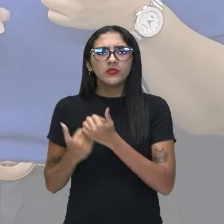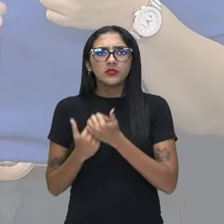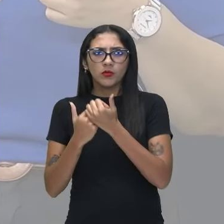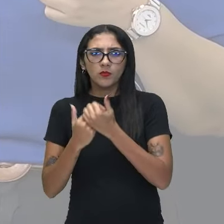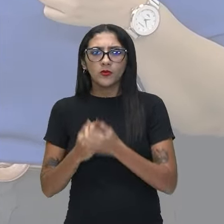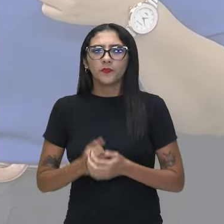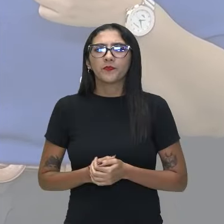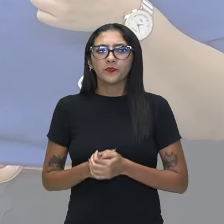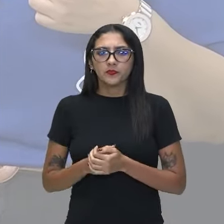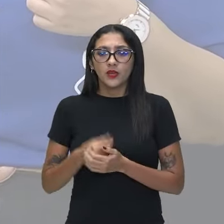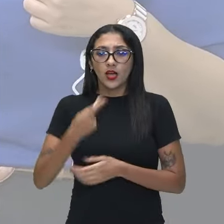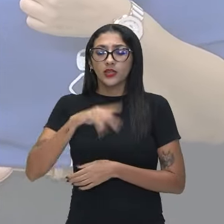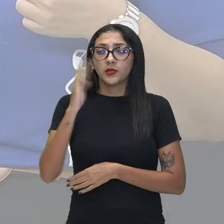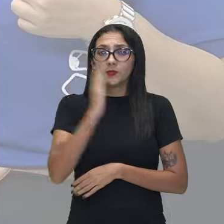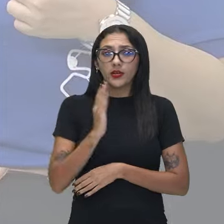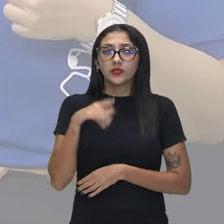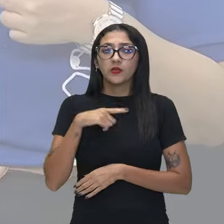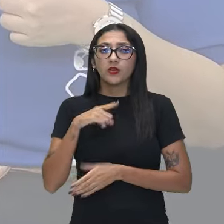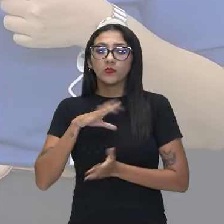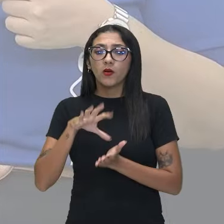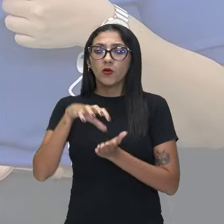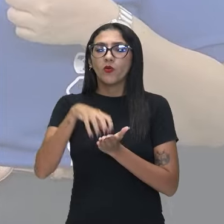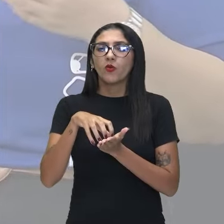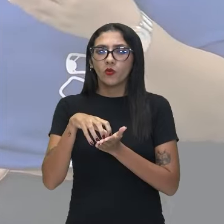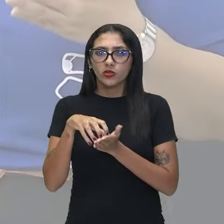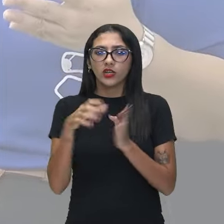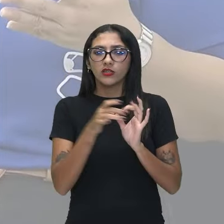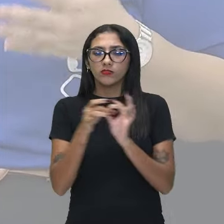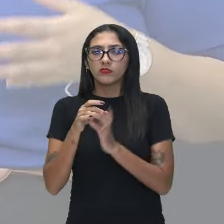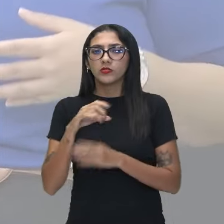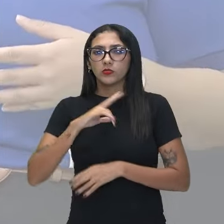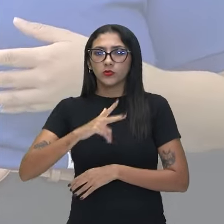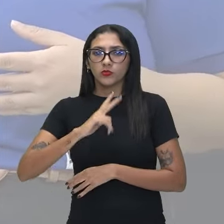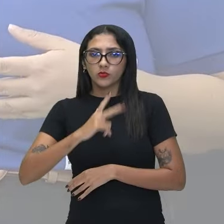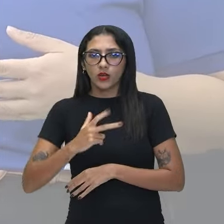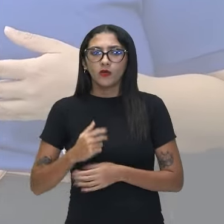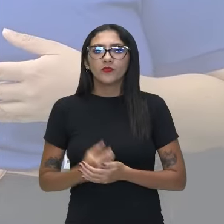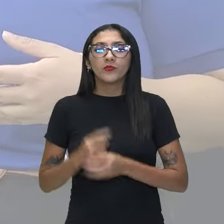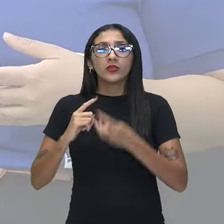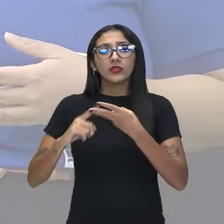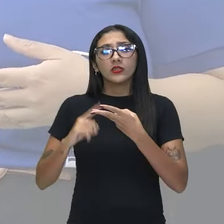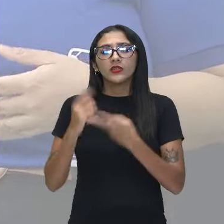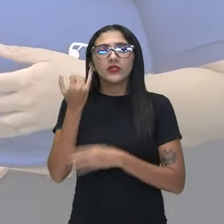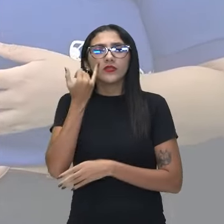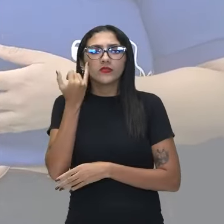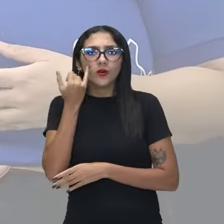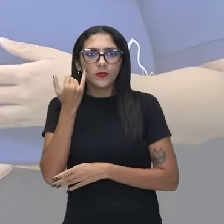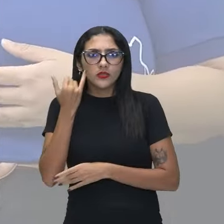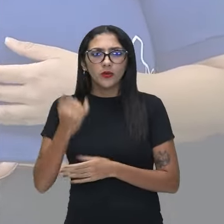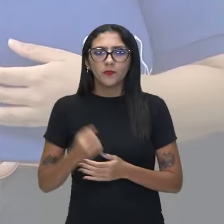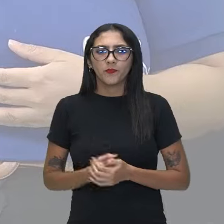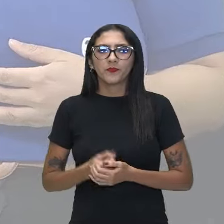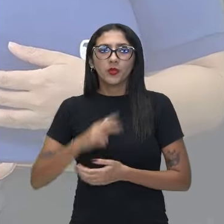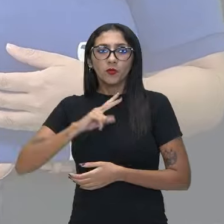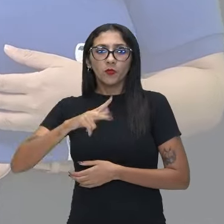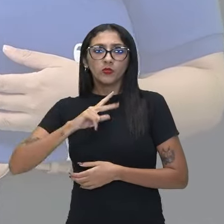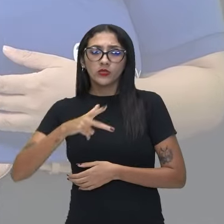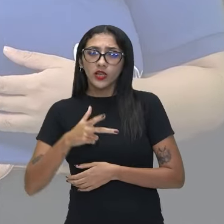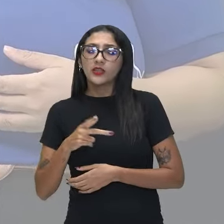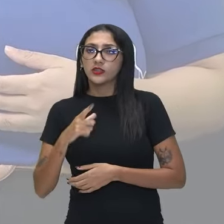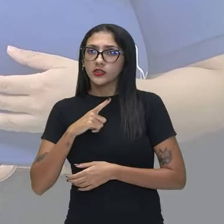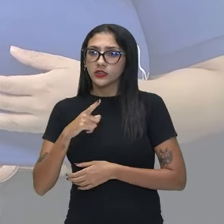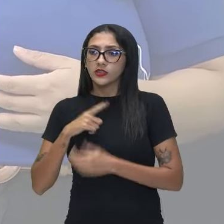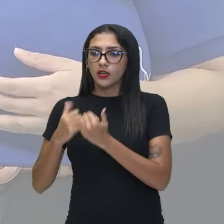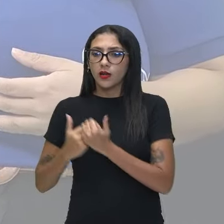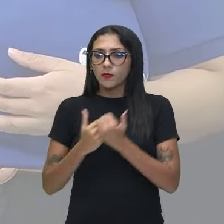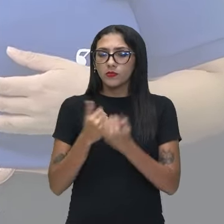os portugueses contaram com a ajuda dos ingleses nesse processo. Então vejam que eu organizei e aí eu visualizei